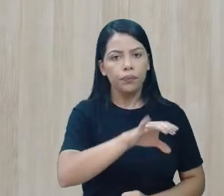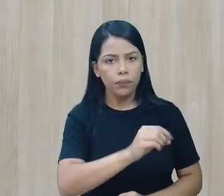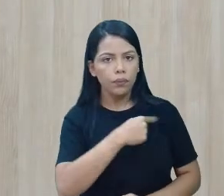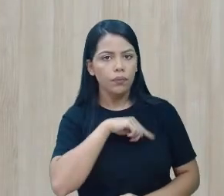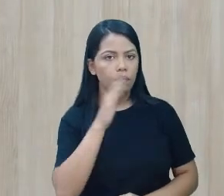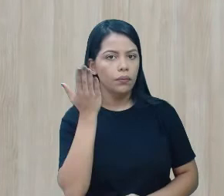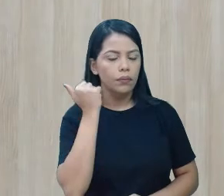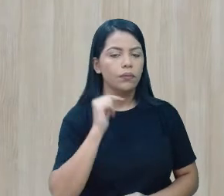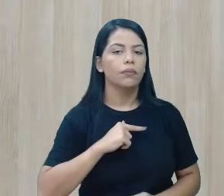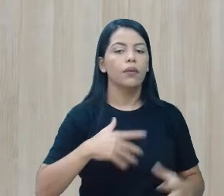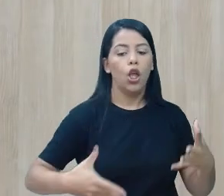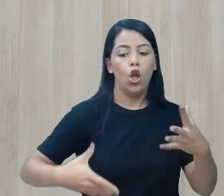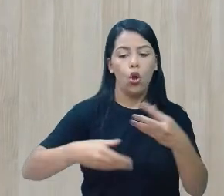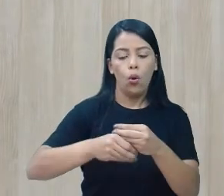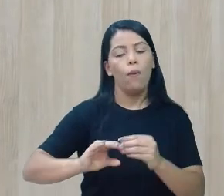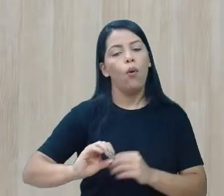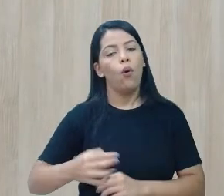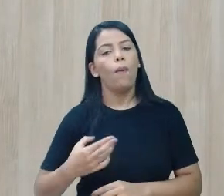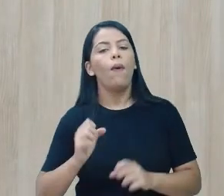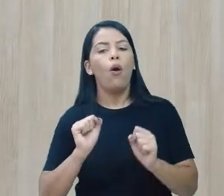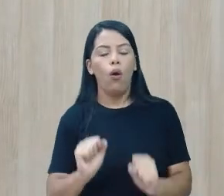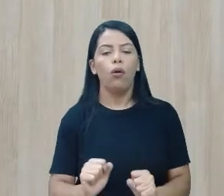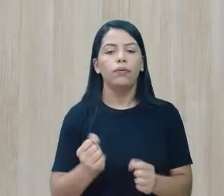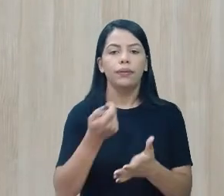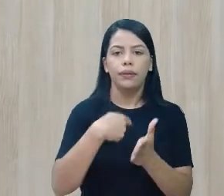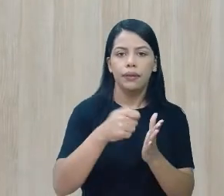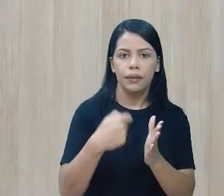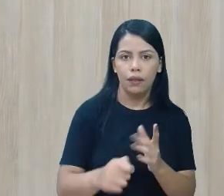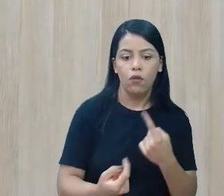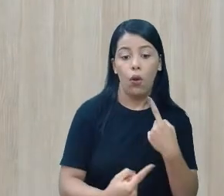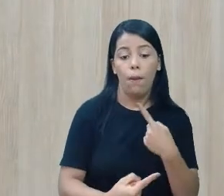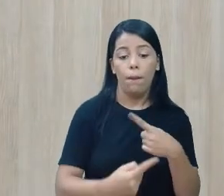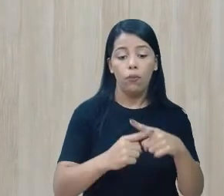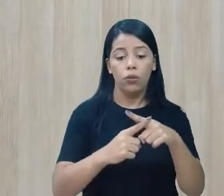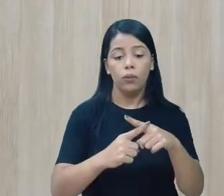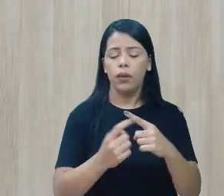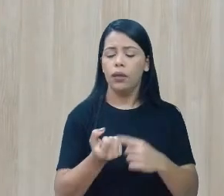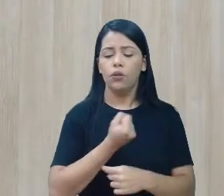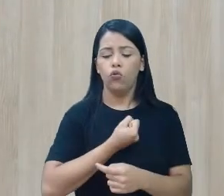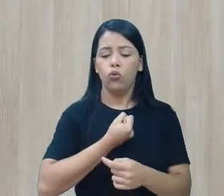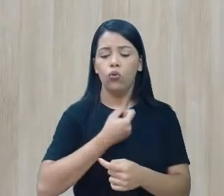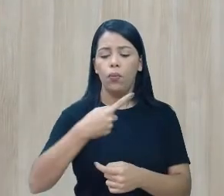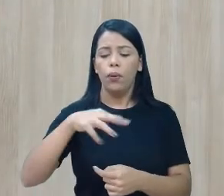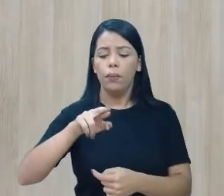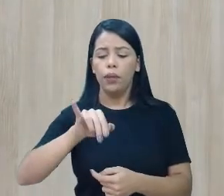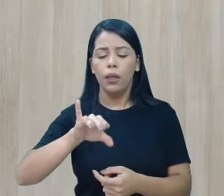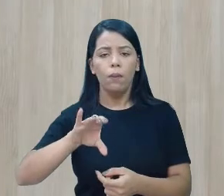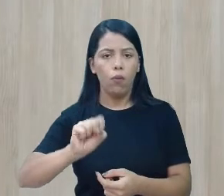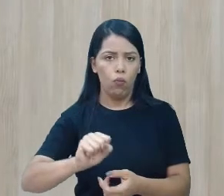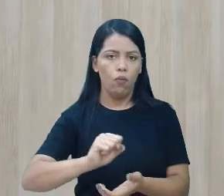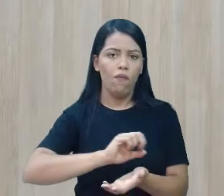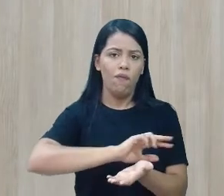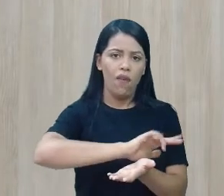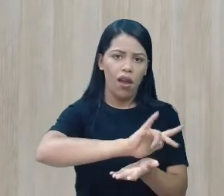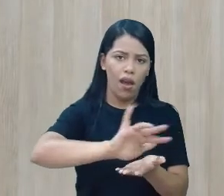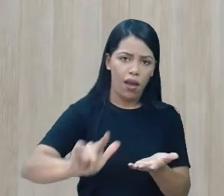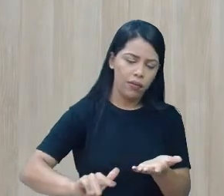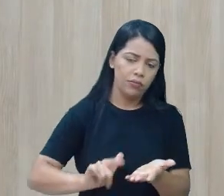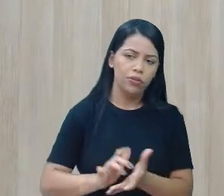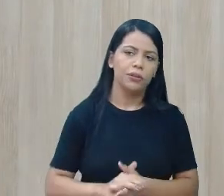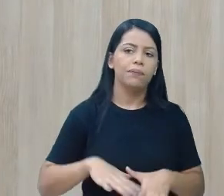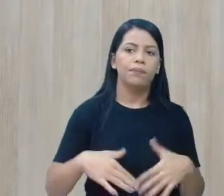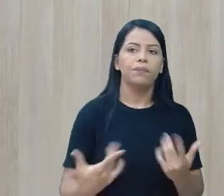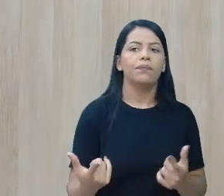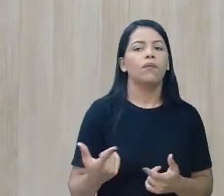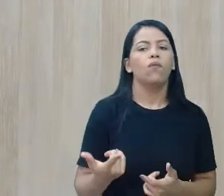é composto, ele pode ser escrito como a multiplicação de números primos. Então, basicamente é isso que o teorema está dizendo